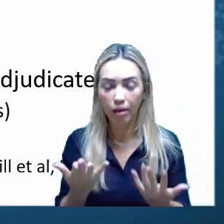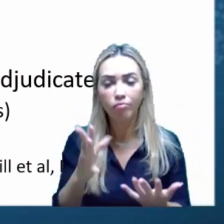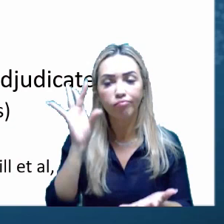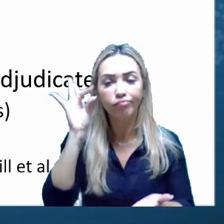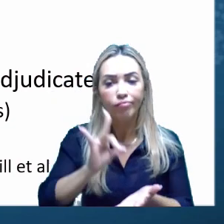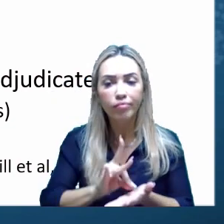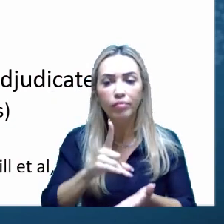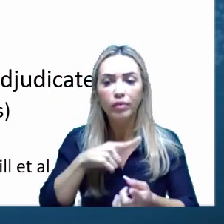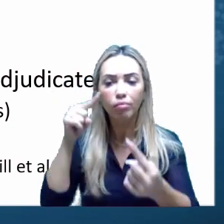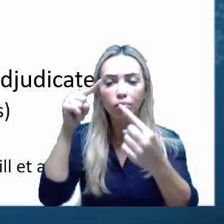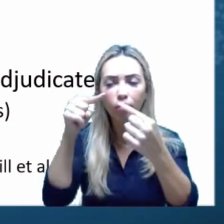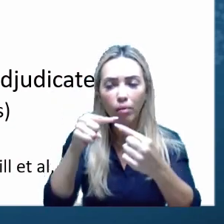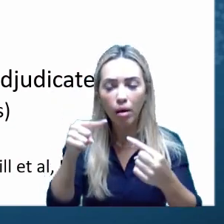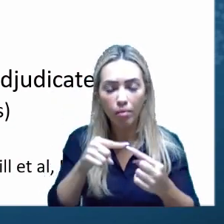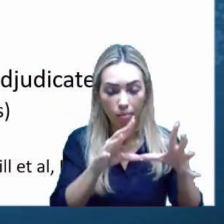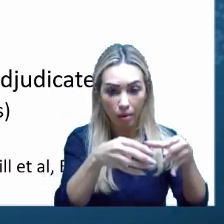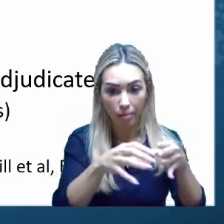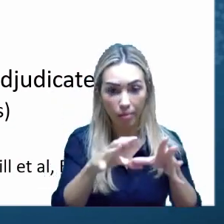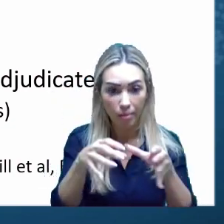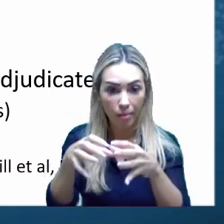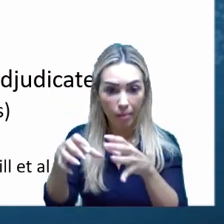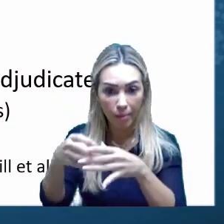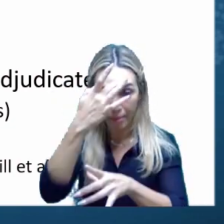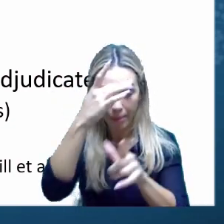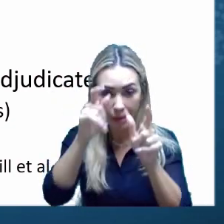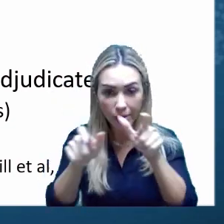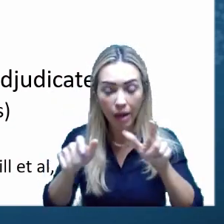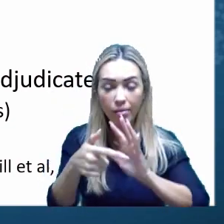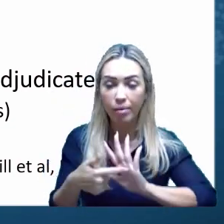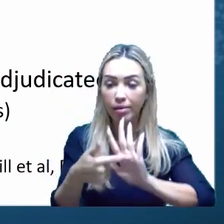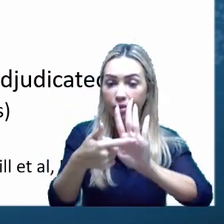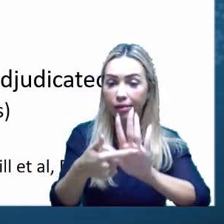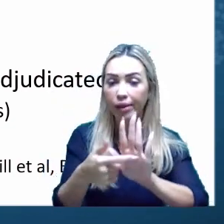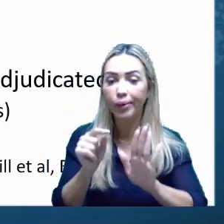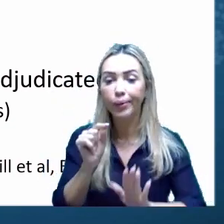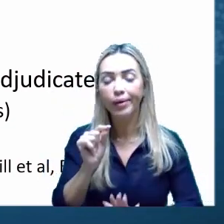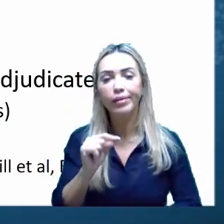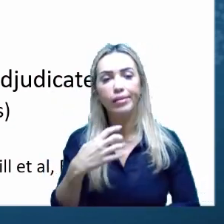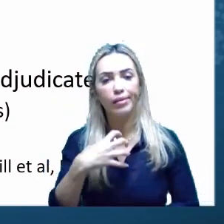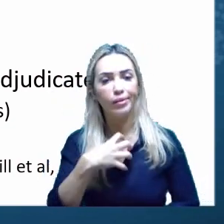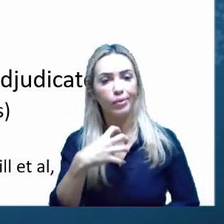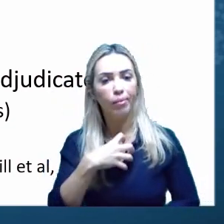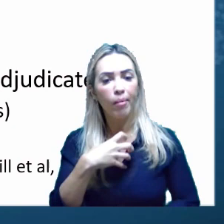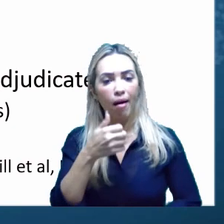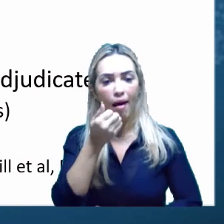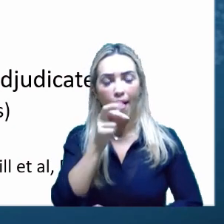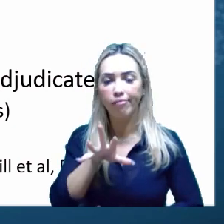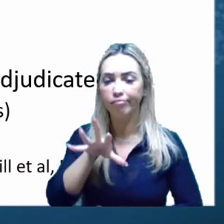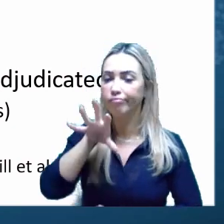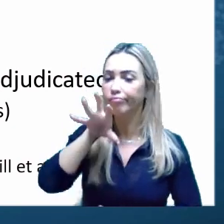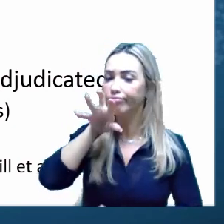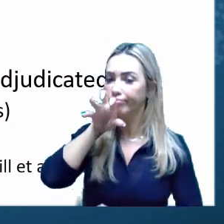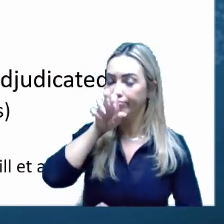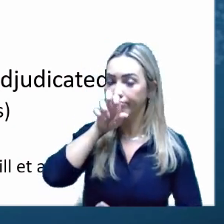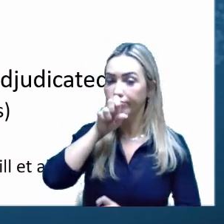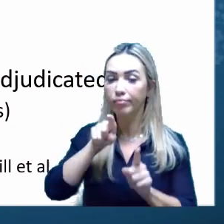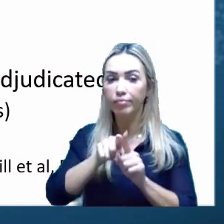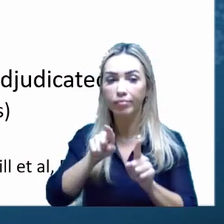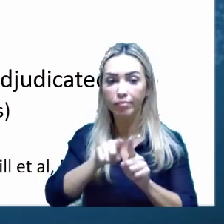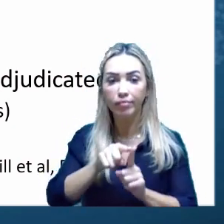a categorização das pessoas que apresentaram sintomas respiratórios e o PCR